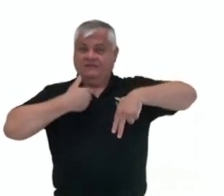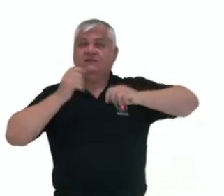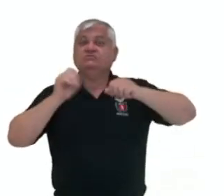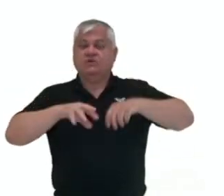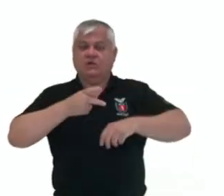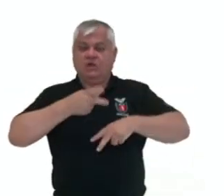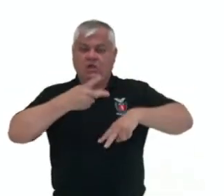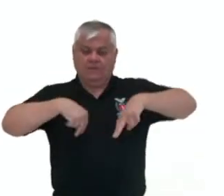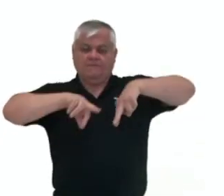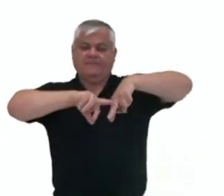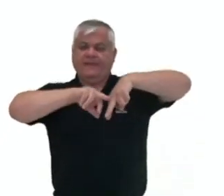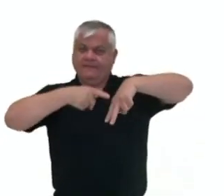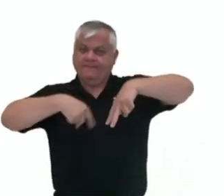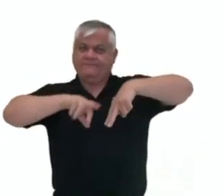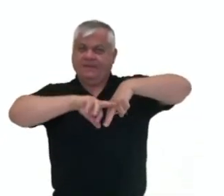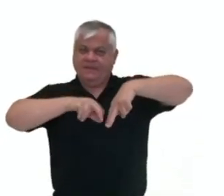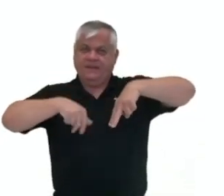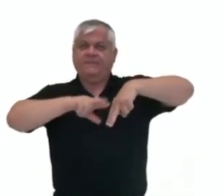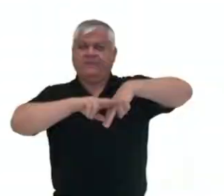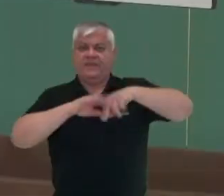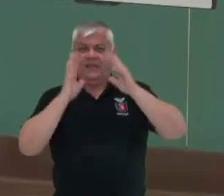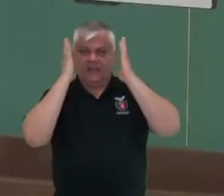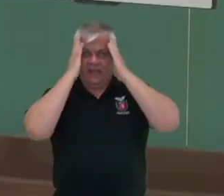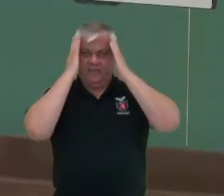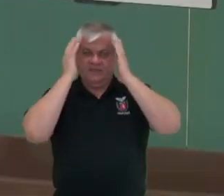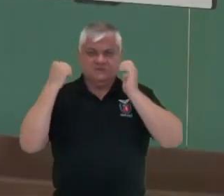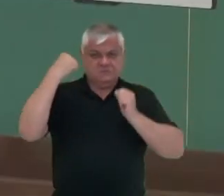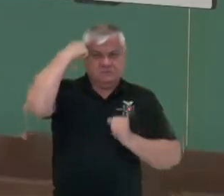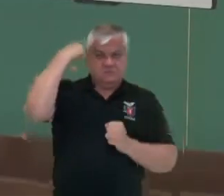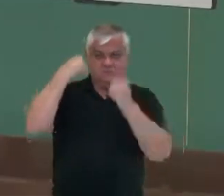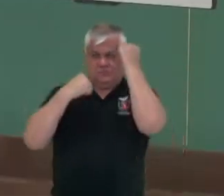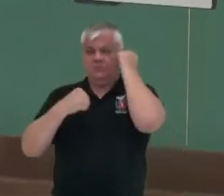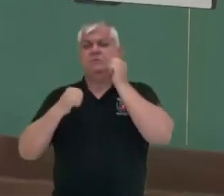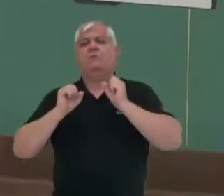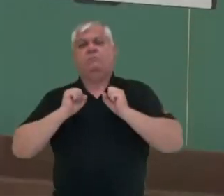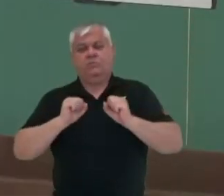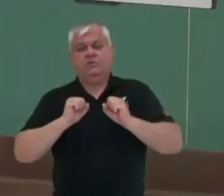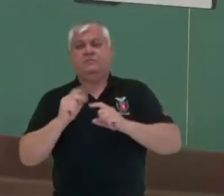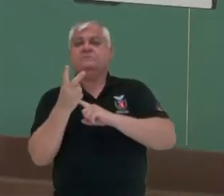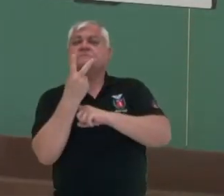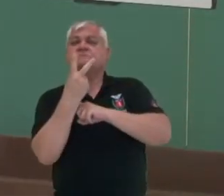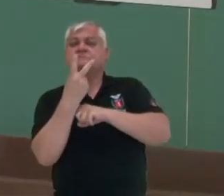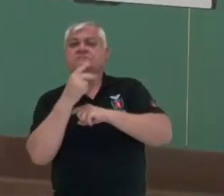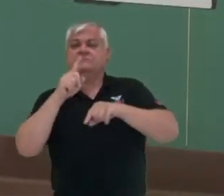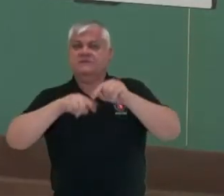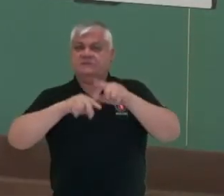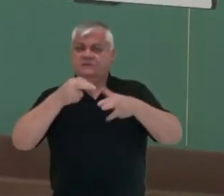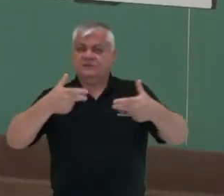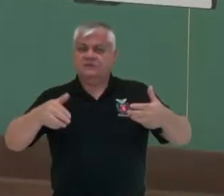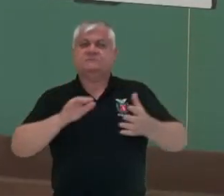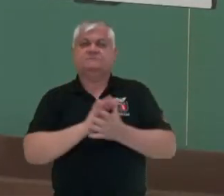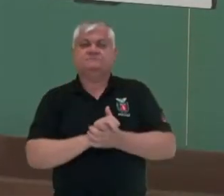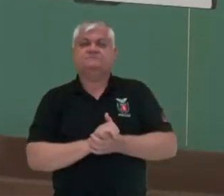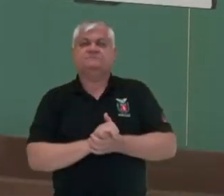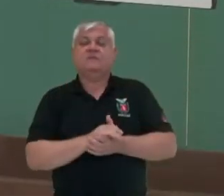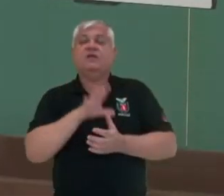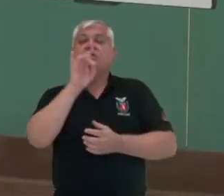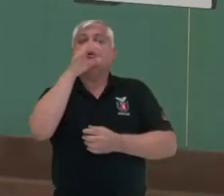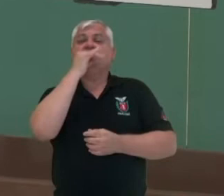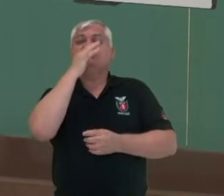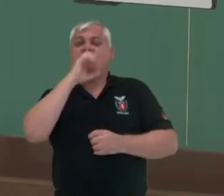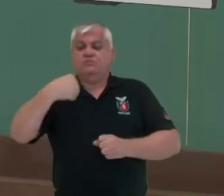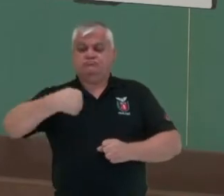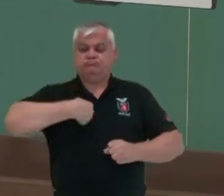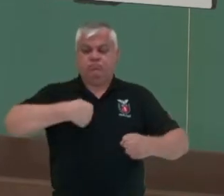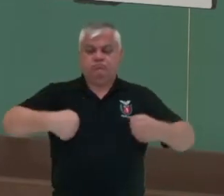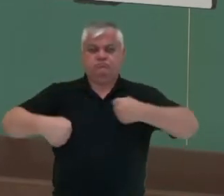tem protetor de tórax e da cabeça, então você pode acertar, né, esses dois locais. Os socos só podem no peito do